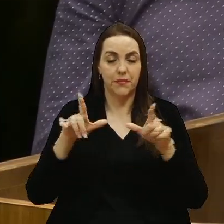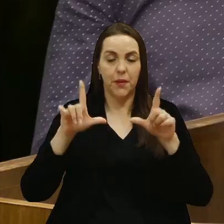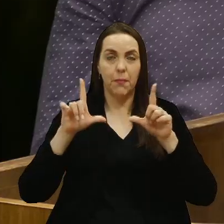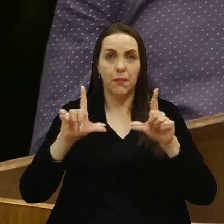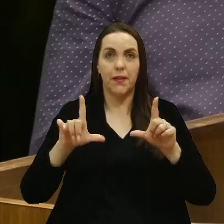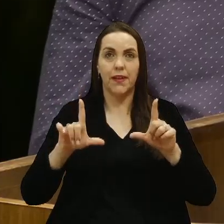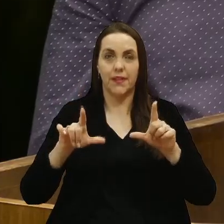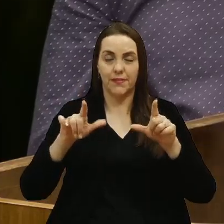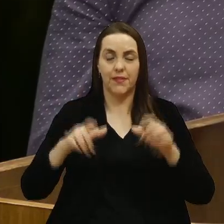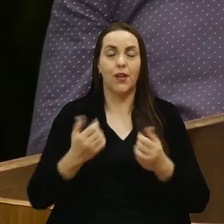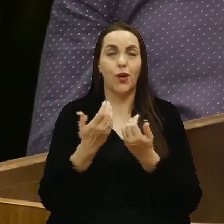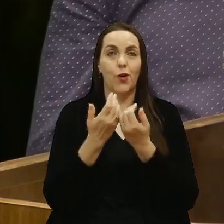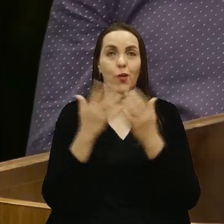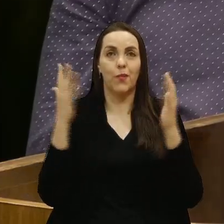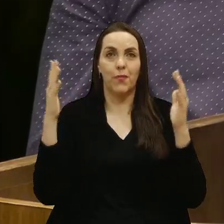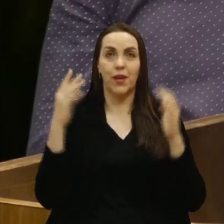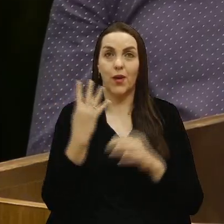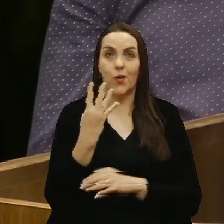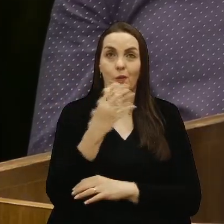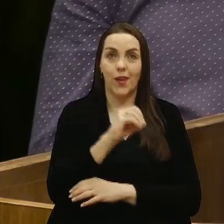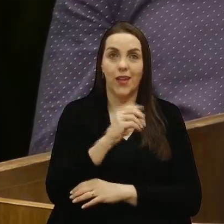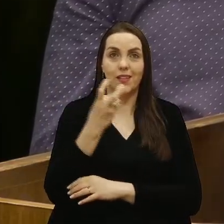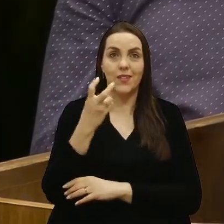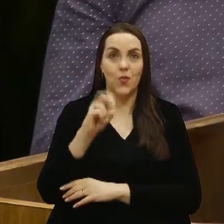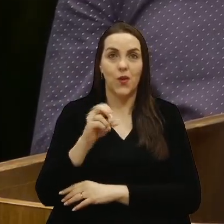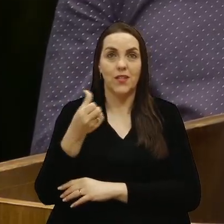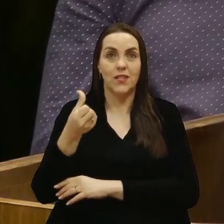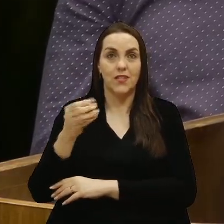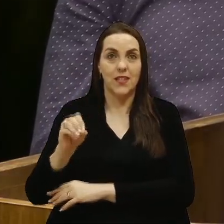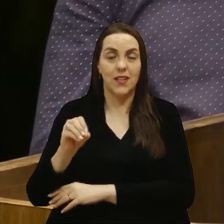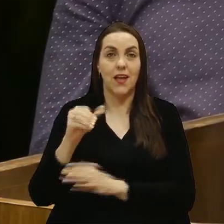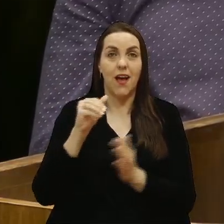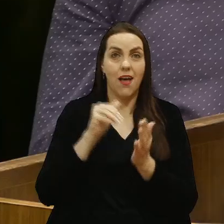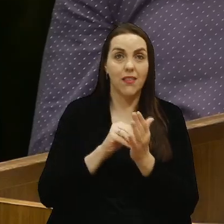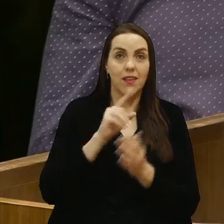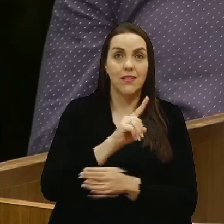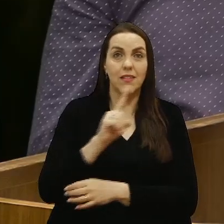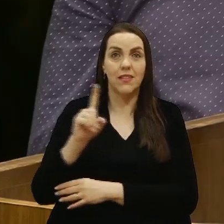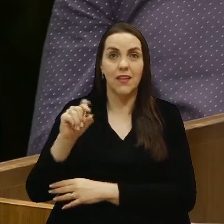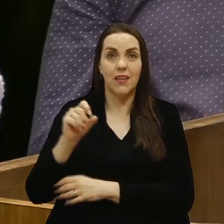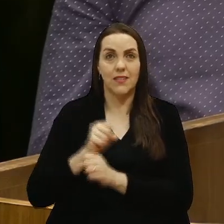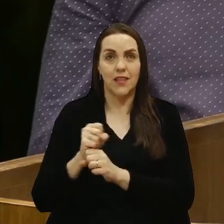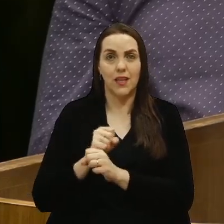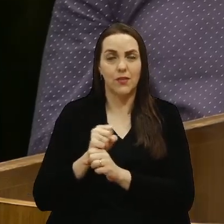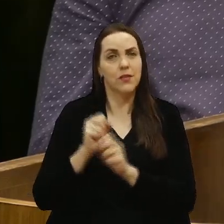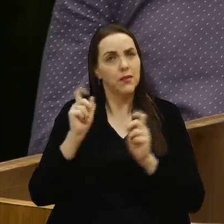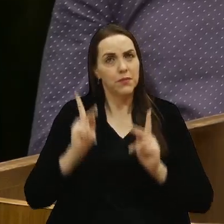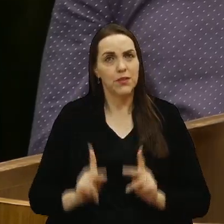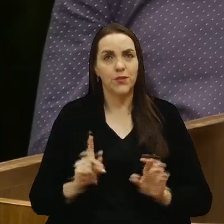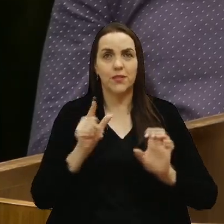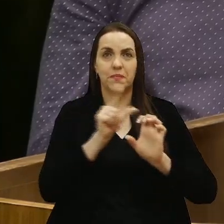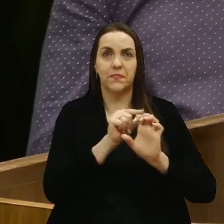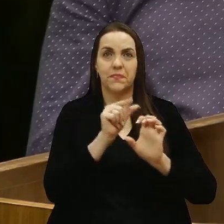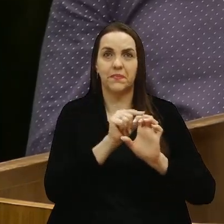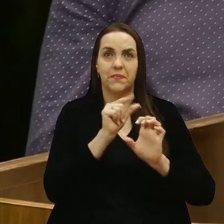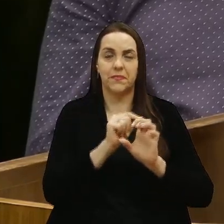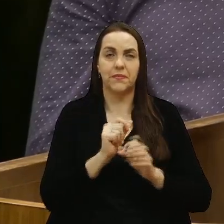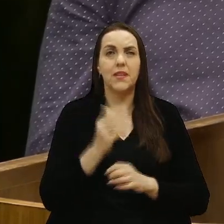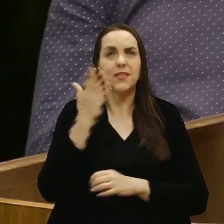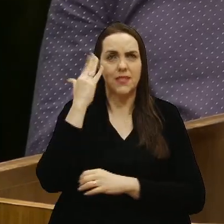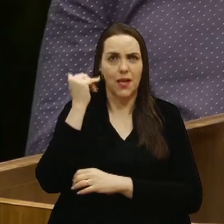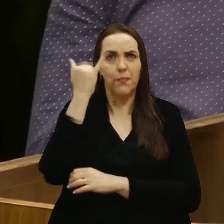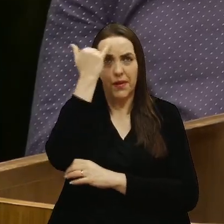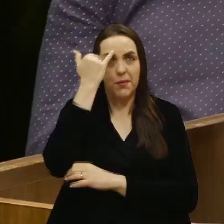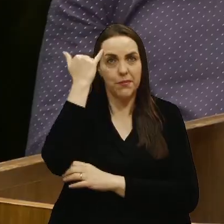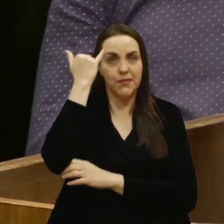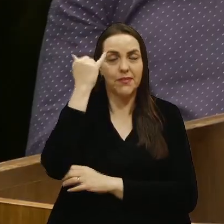dos 40 anos, 50 anos, 60 anos, até 110 anos, aqueles que empreenderam. Nós sabemos, né, D'Ambros, que empreender